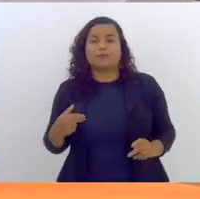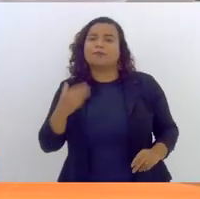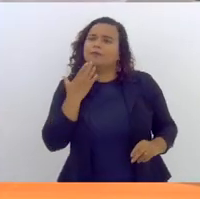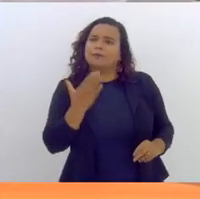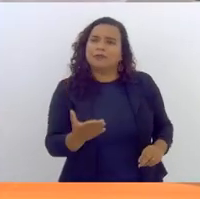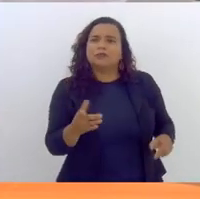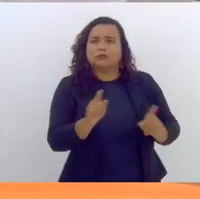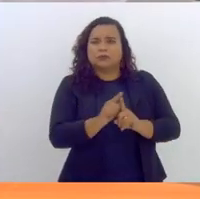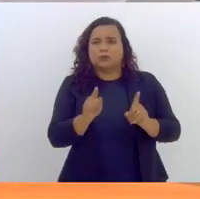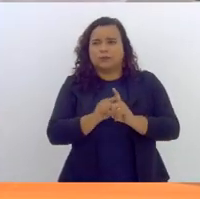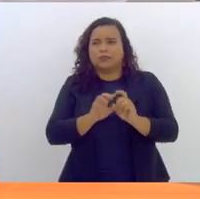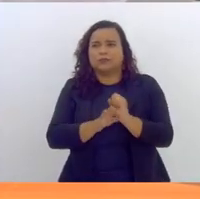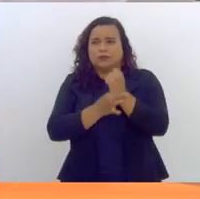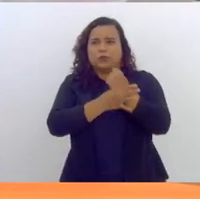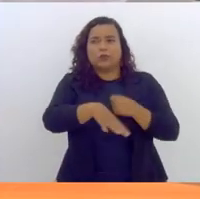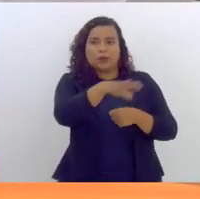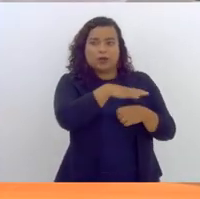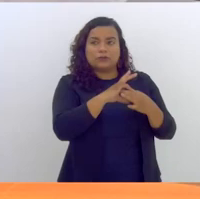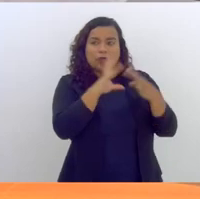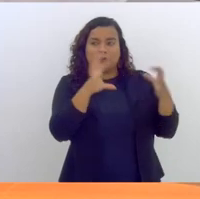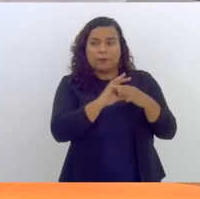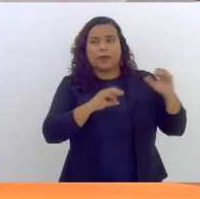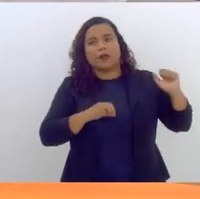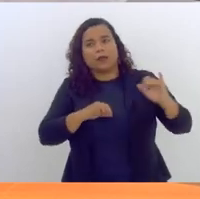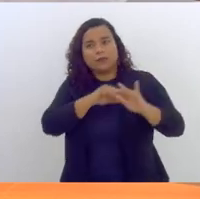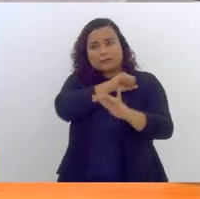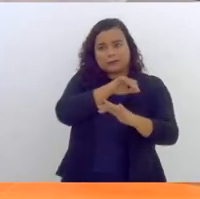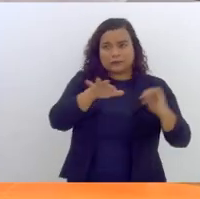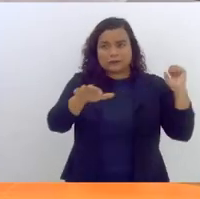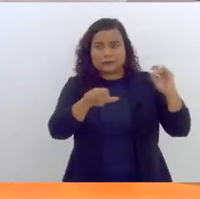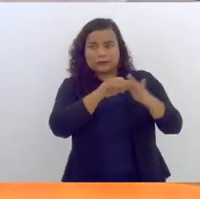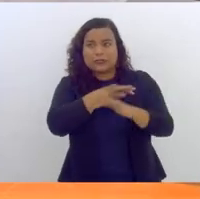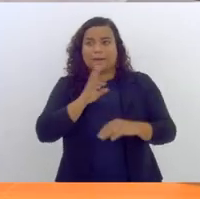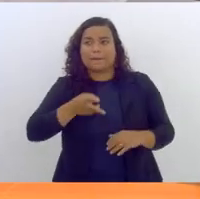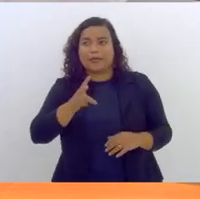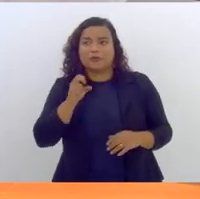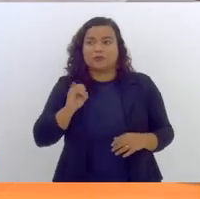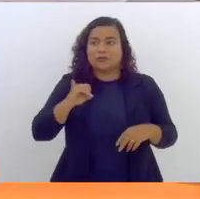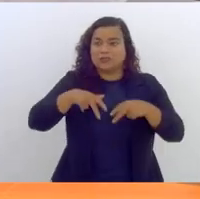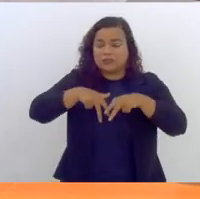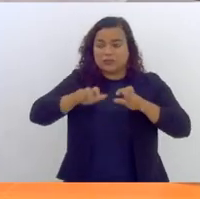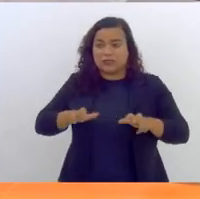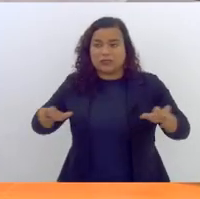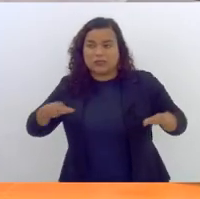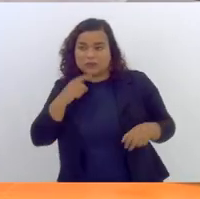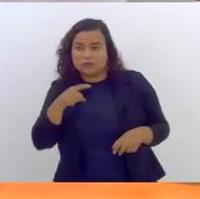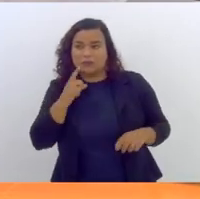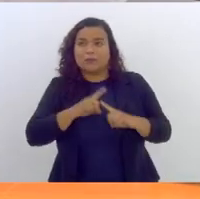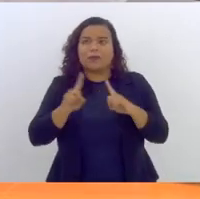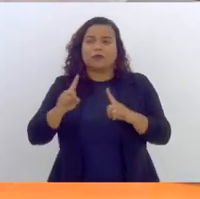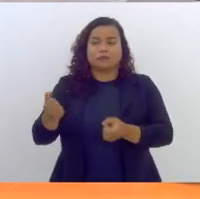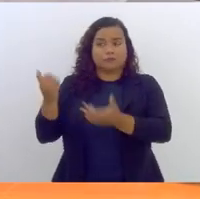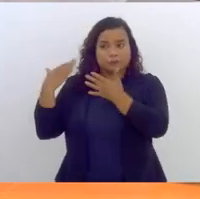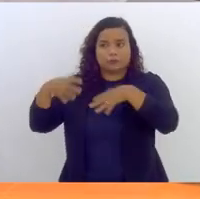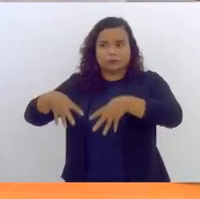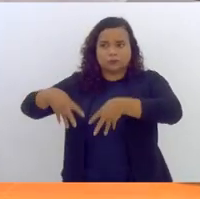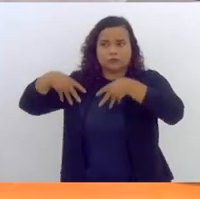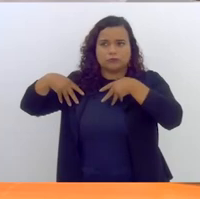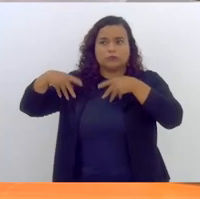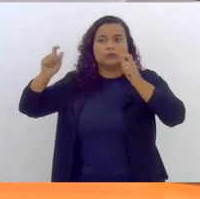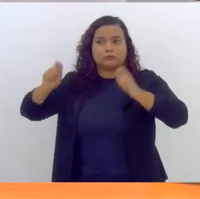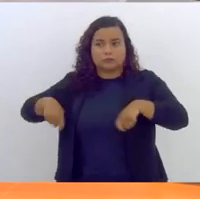casa que fosse liberando também as pessoas mesmo que não consigam ser acomodar sentadas mas que fiquem em pé